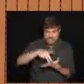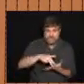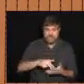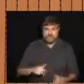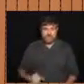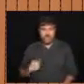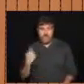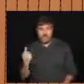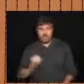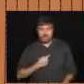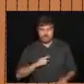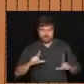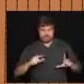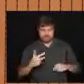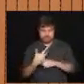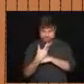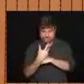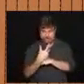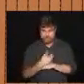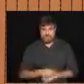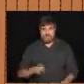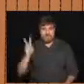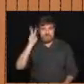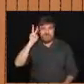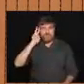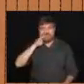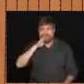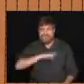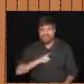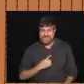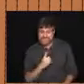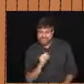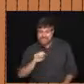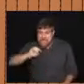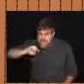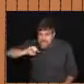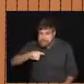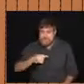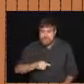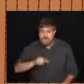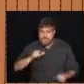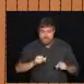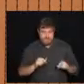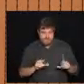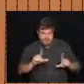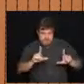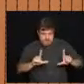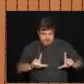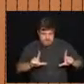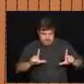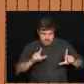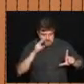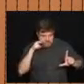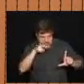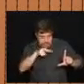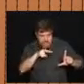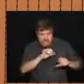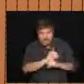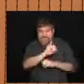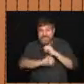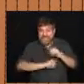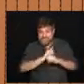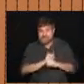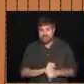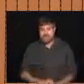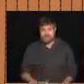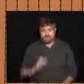transmissão que nós fizemos, presidente, segunda-feira à tarde, teve 100 mil acessos. E eu imagino que as pessoas que estão